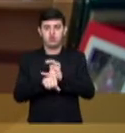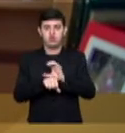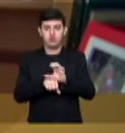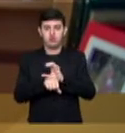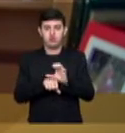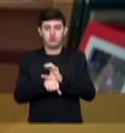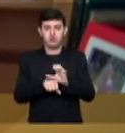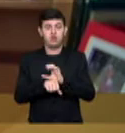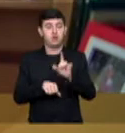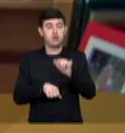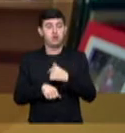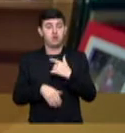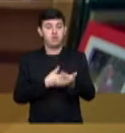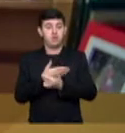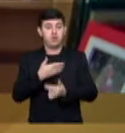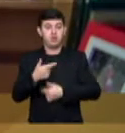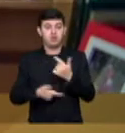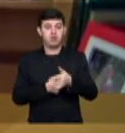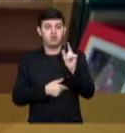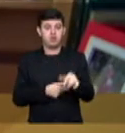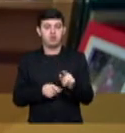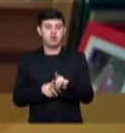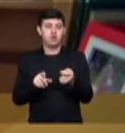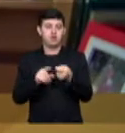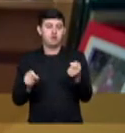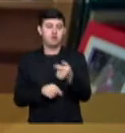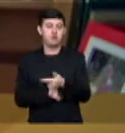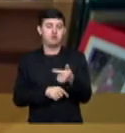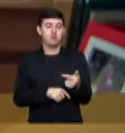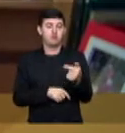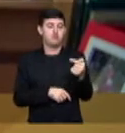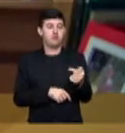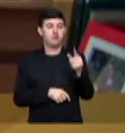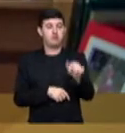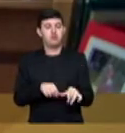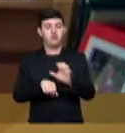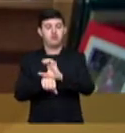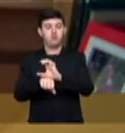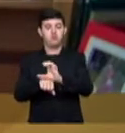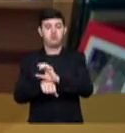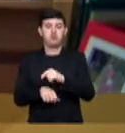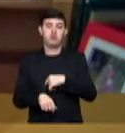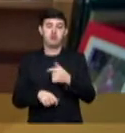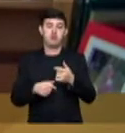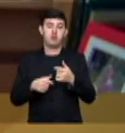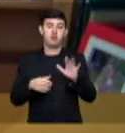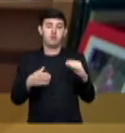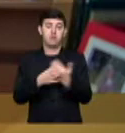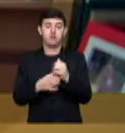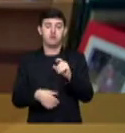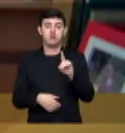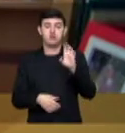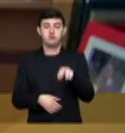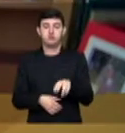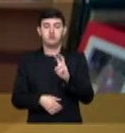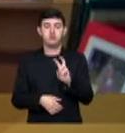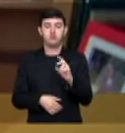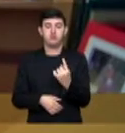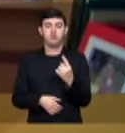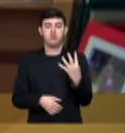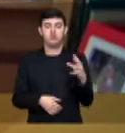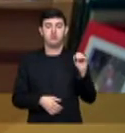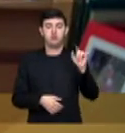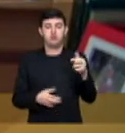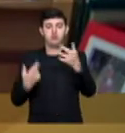o nosso papel aqui enfatizar o 227 da Constituição Federal. Na ADIM 5140, de relatoria do eminente